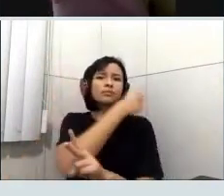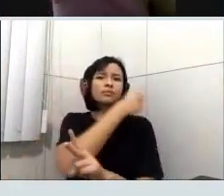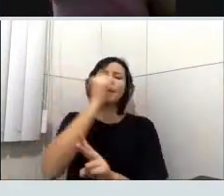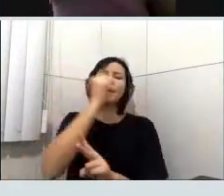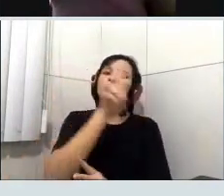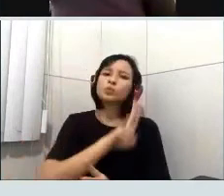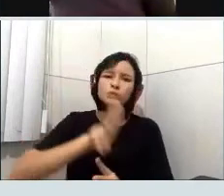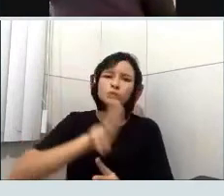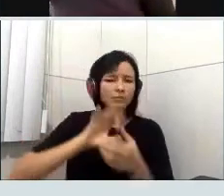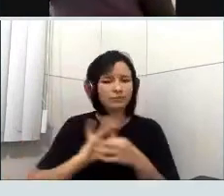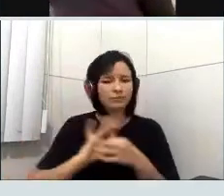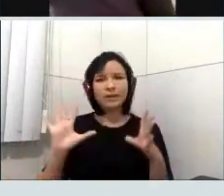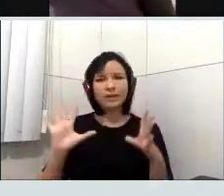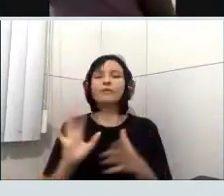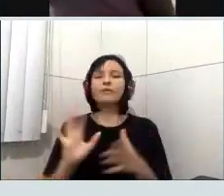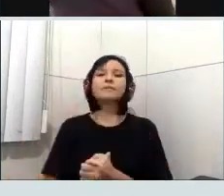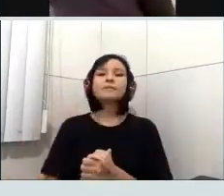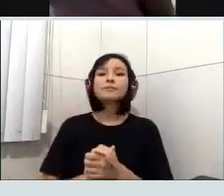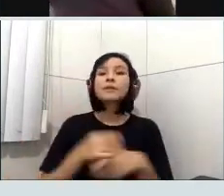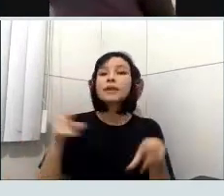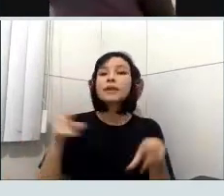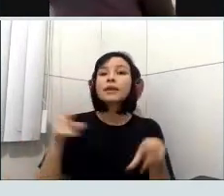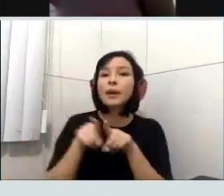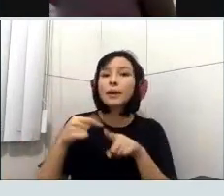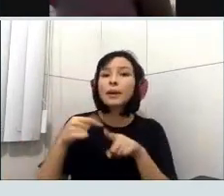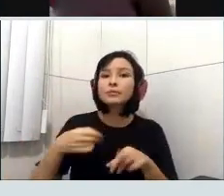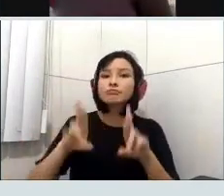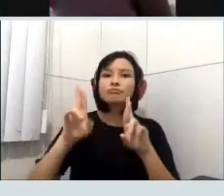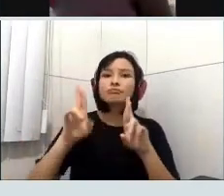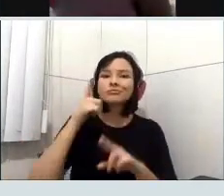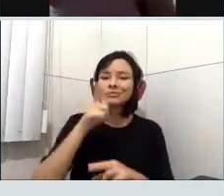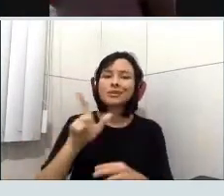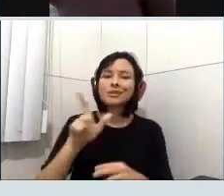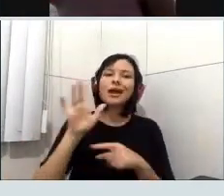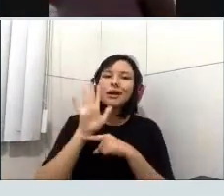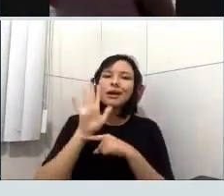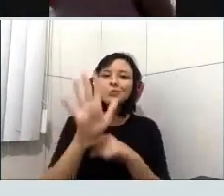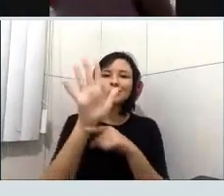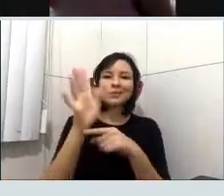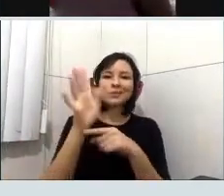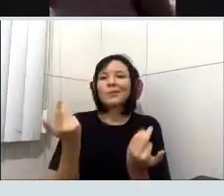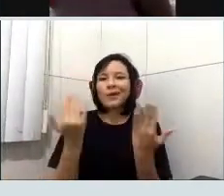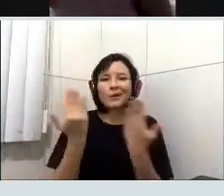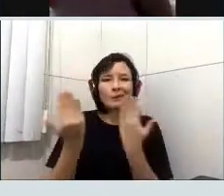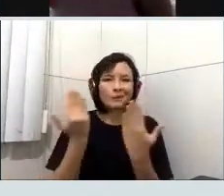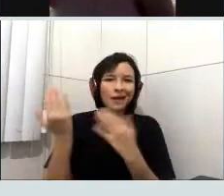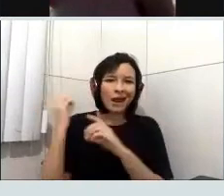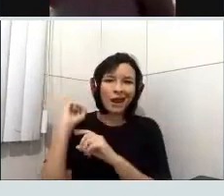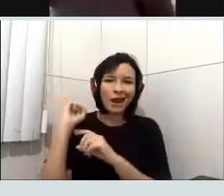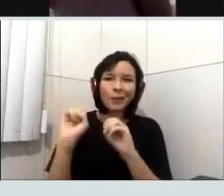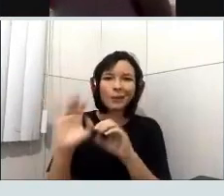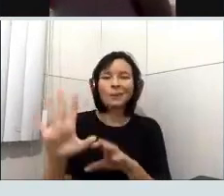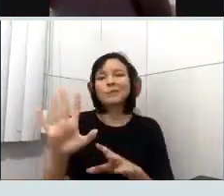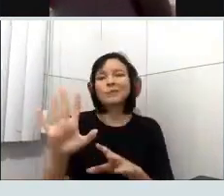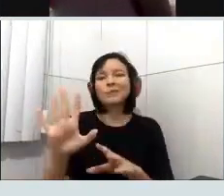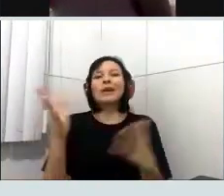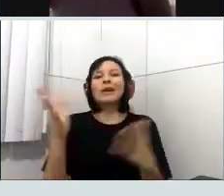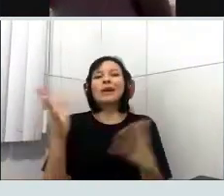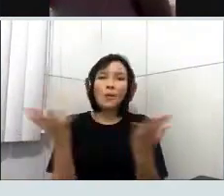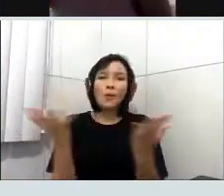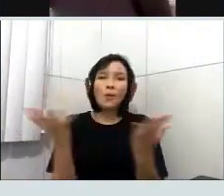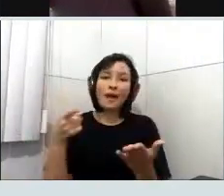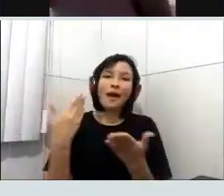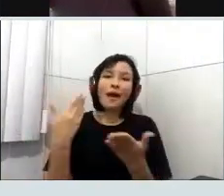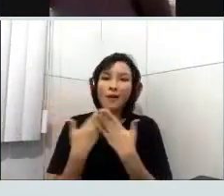viu? Eu espero que eu tenha ajudado, assim, ter dado uma luz. Não me matem se a aula de hoje foi um pouco